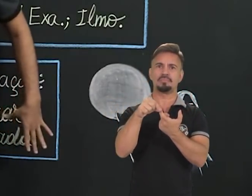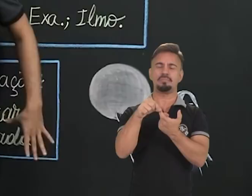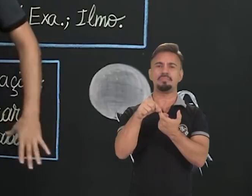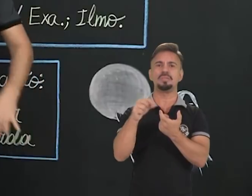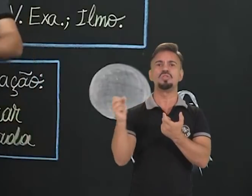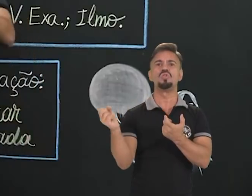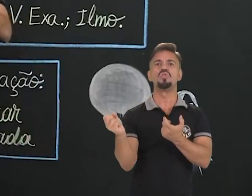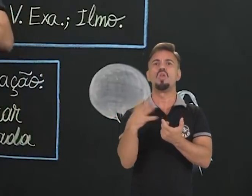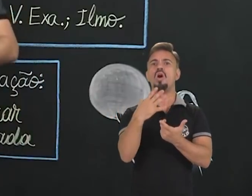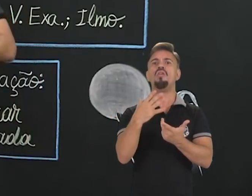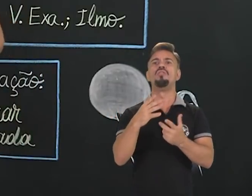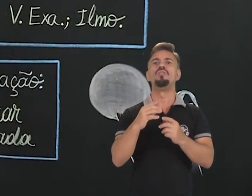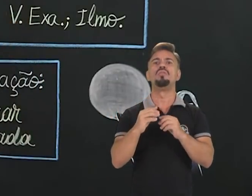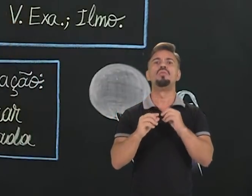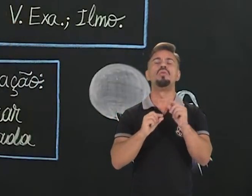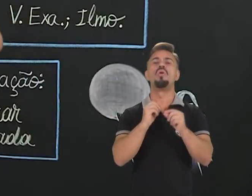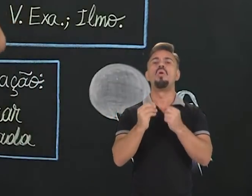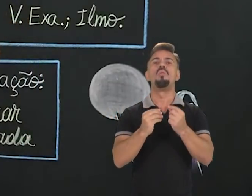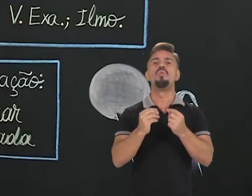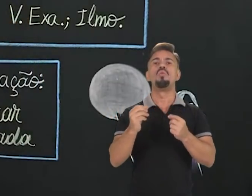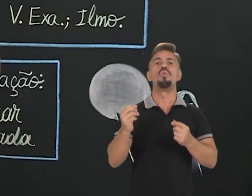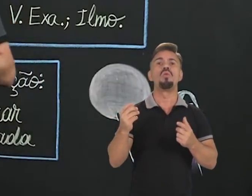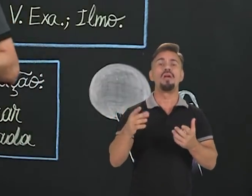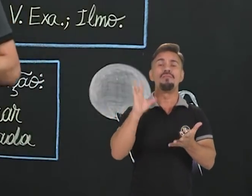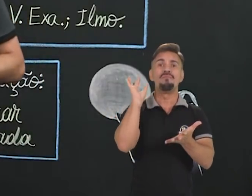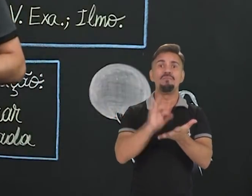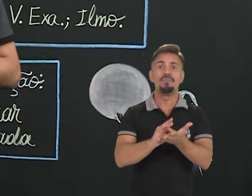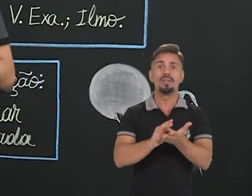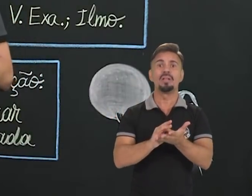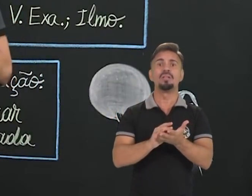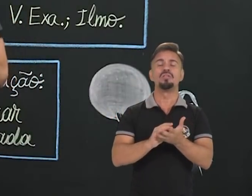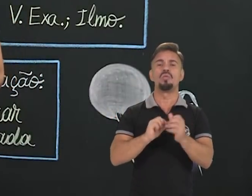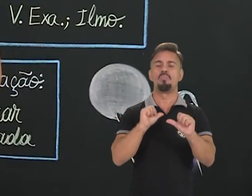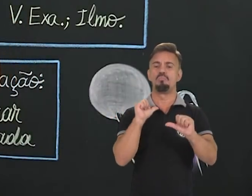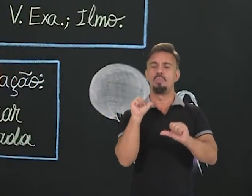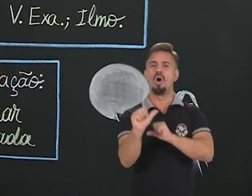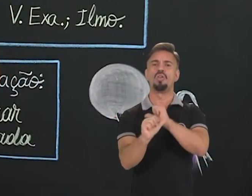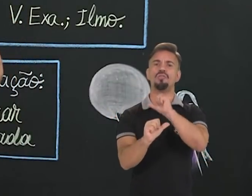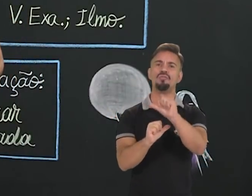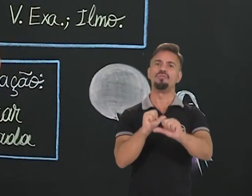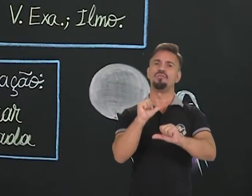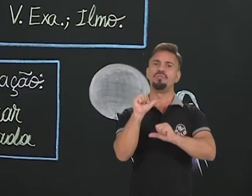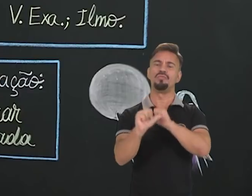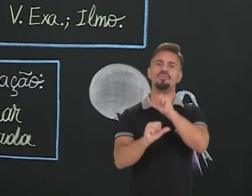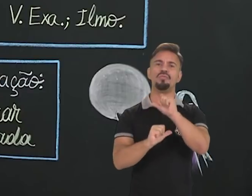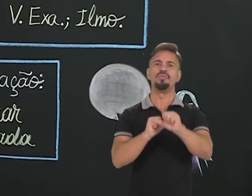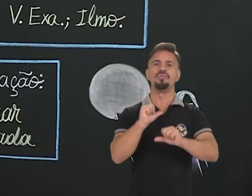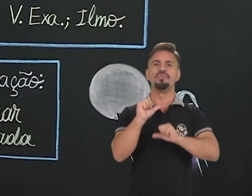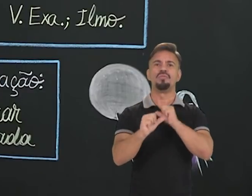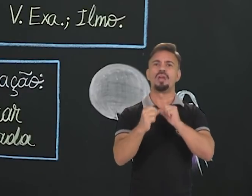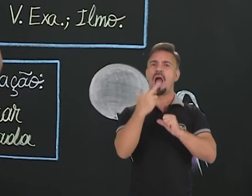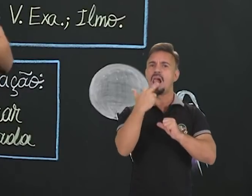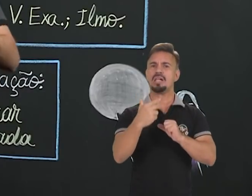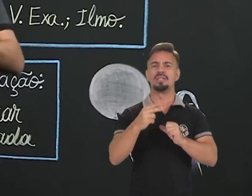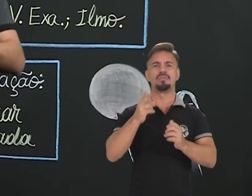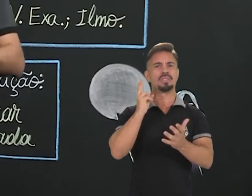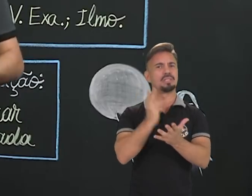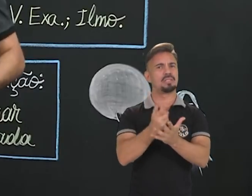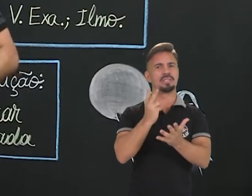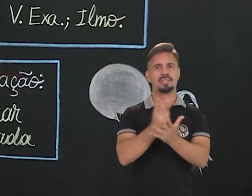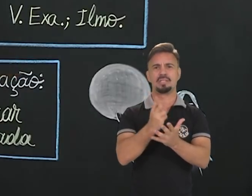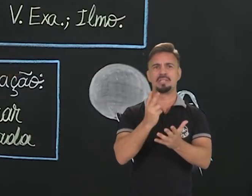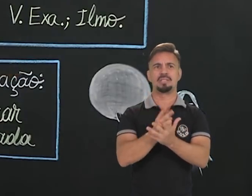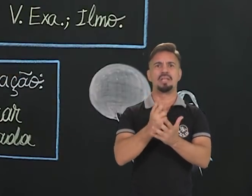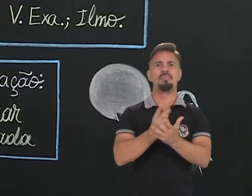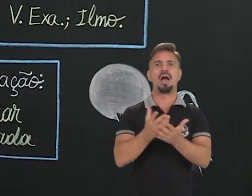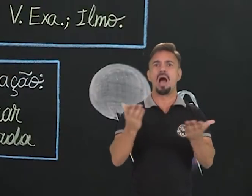são um pouco mais novos e eles mostram o quanto a gente está, de fato, modificando a língua o tempo inteiro, ok? Então, a partir de